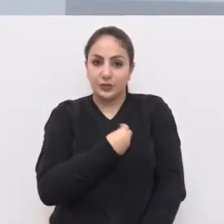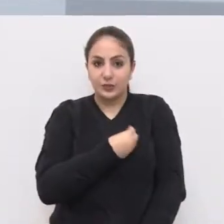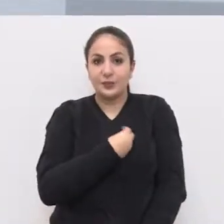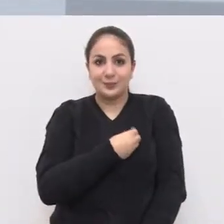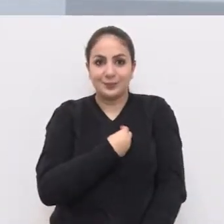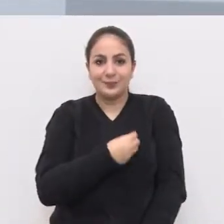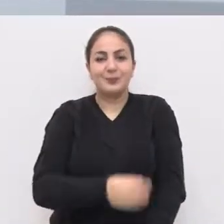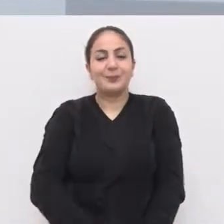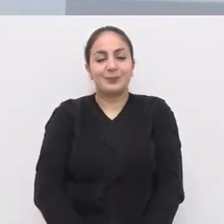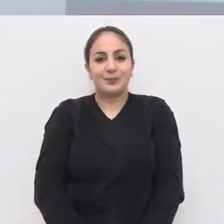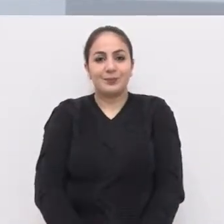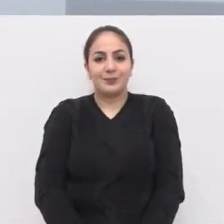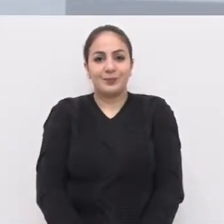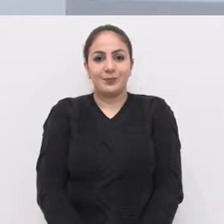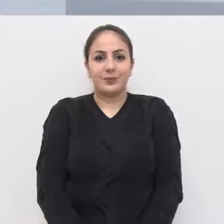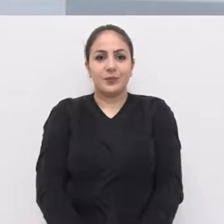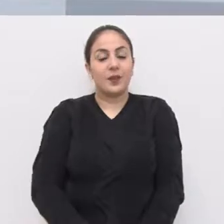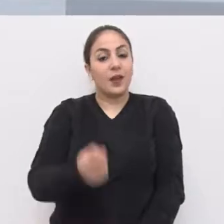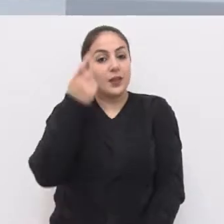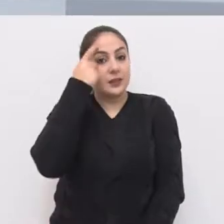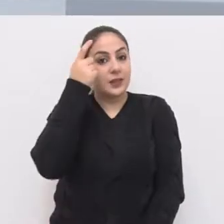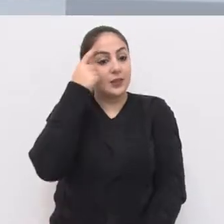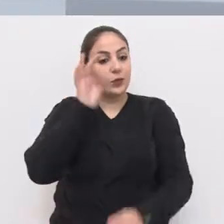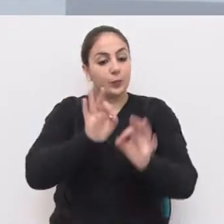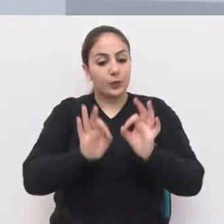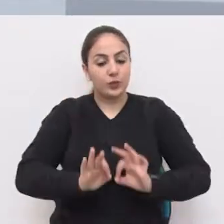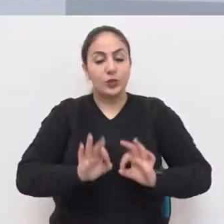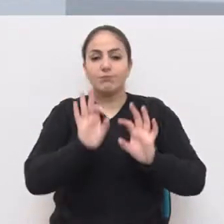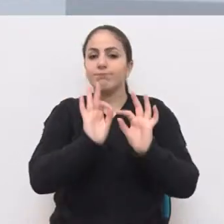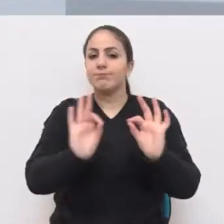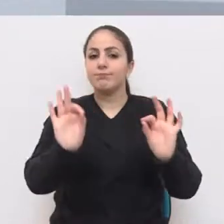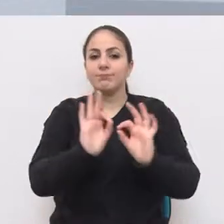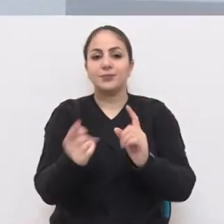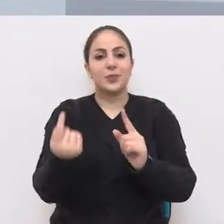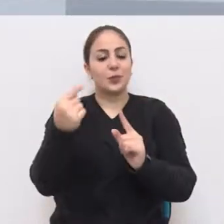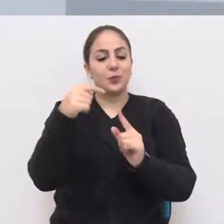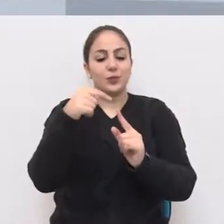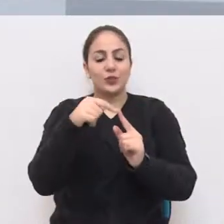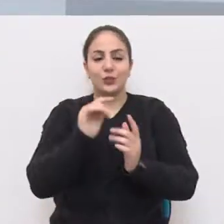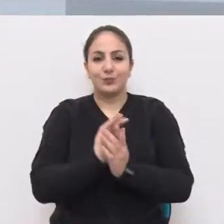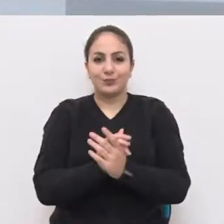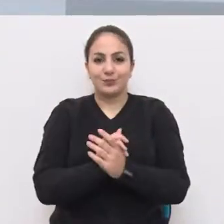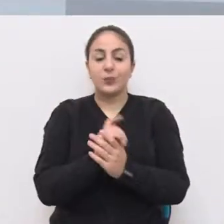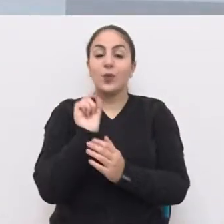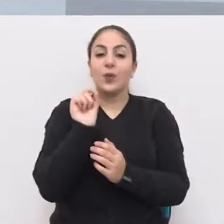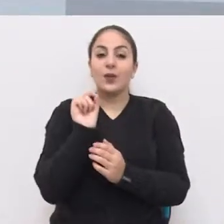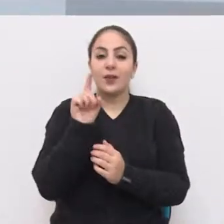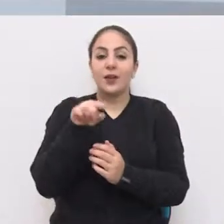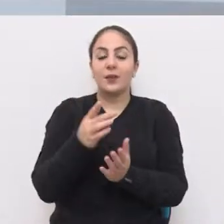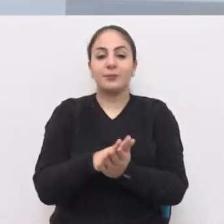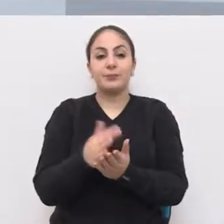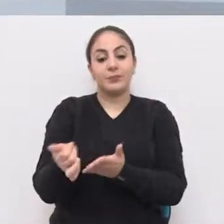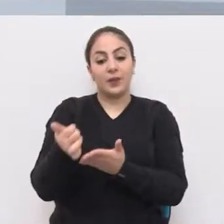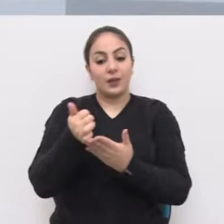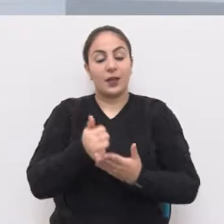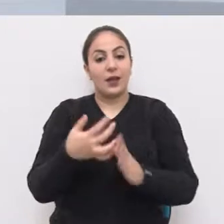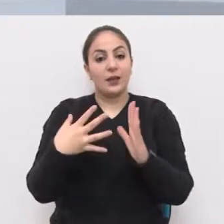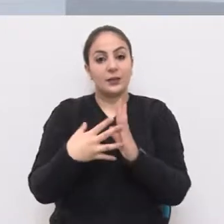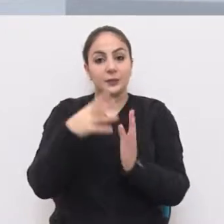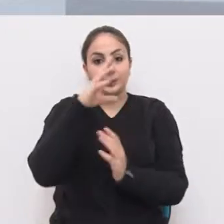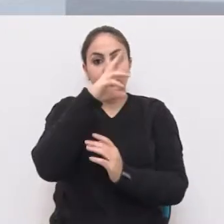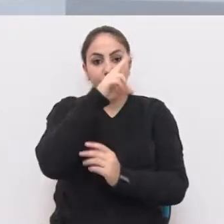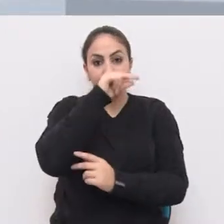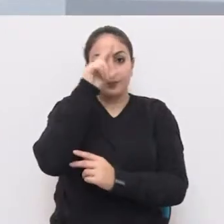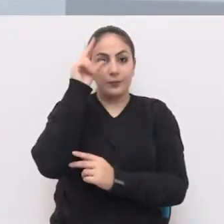vividas, no caso, né? Mas a ideia do projeto é simples e objetivo, né? É trazer para a rede municipal